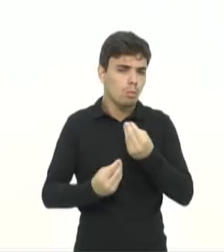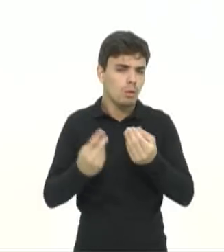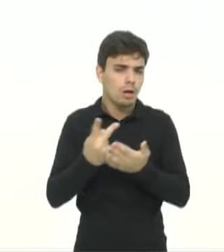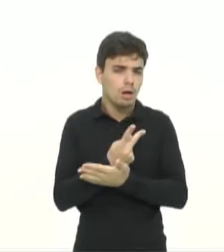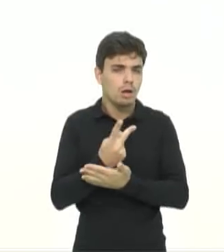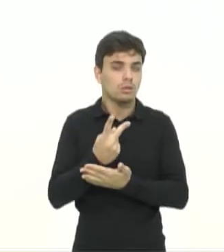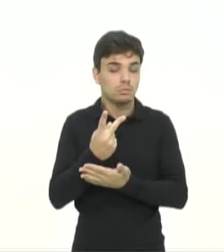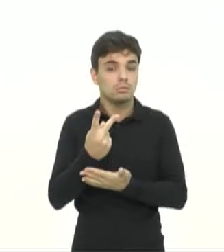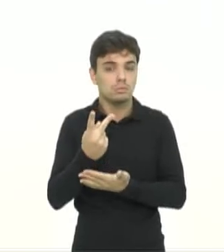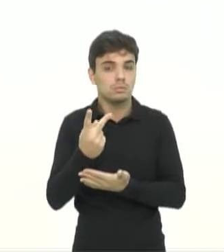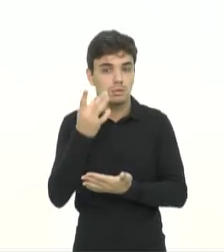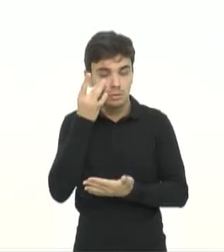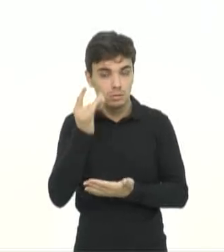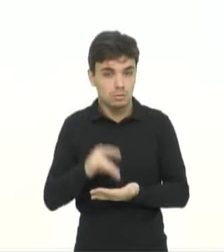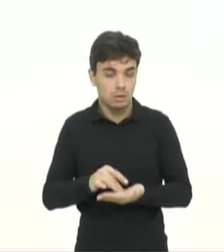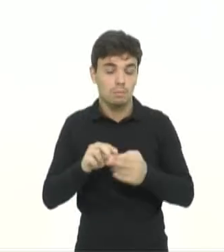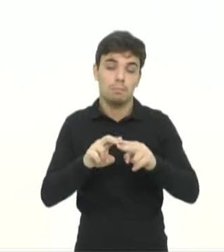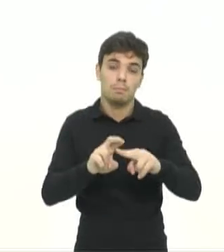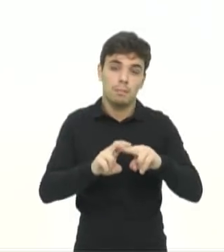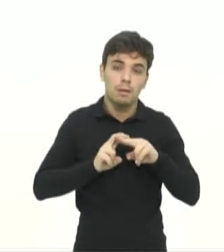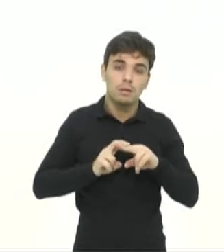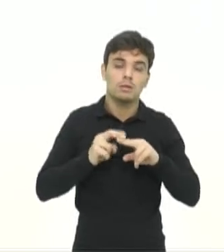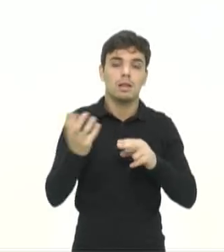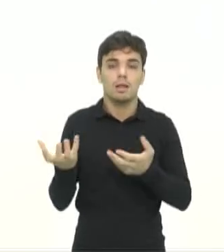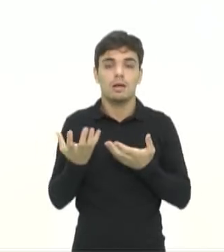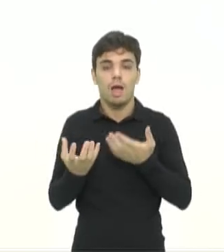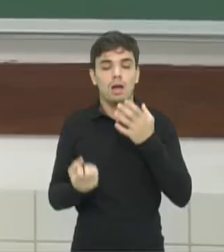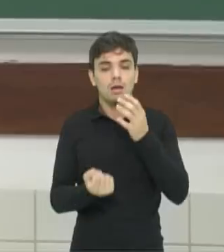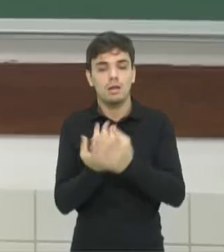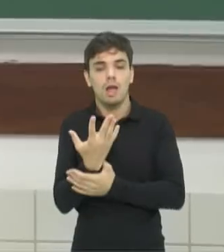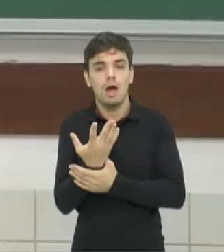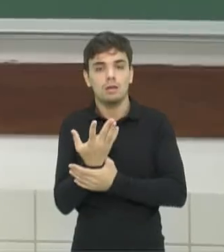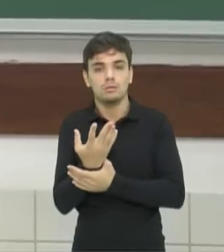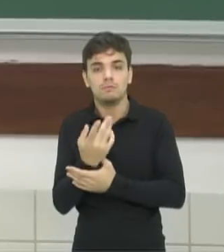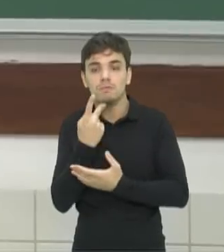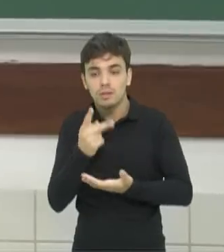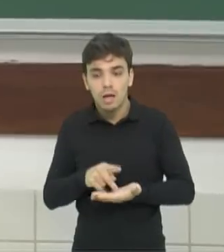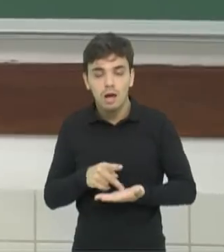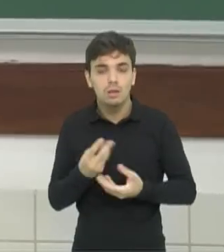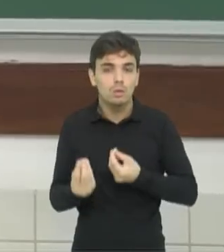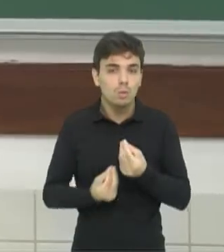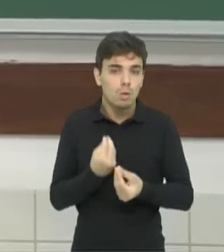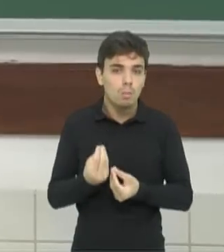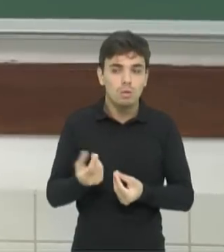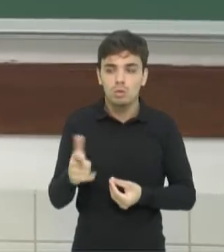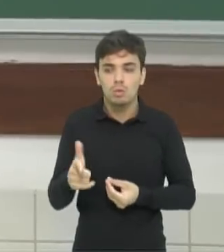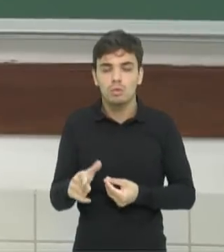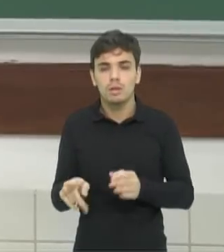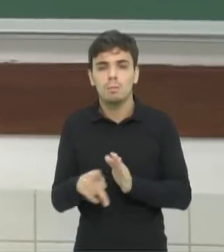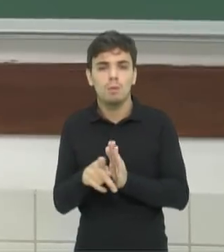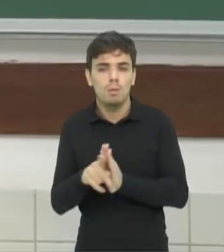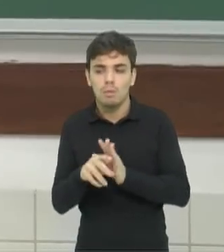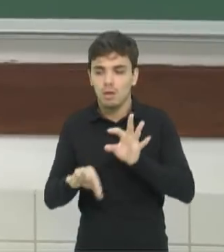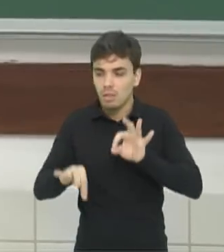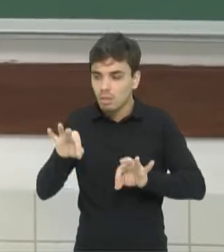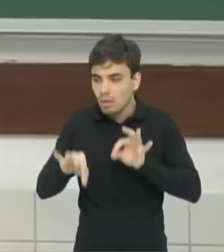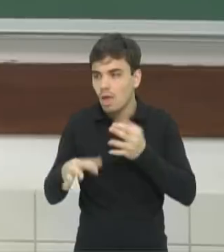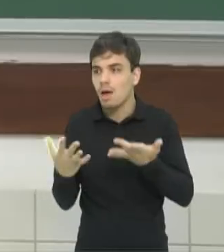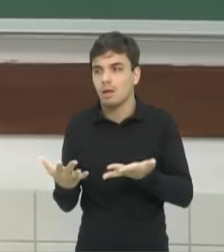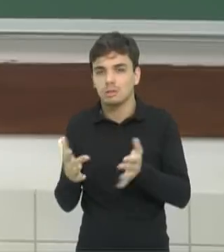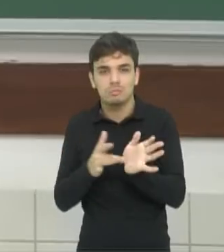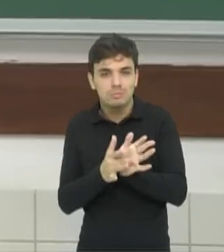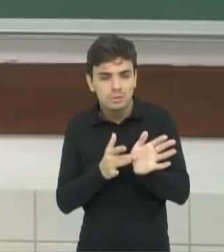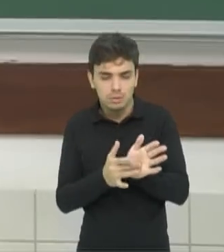procurou recriar seres tais como eles são. É aquilo que eu falei, sem muita teatralidade,